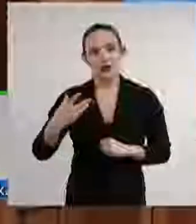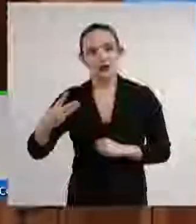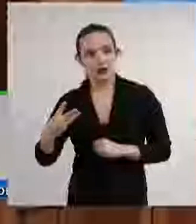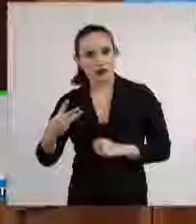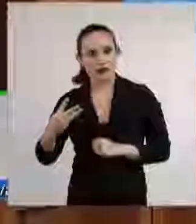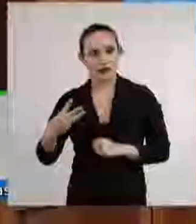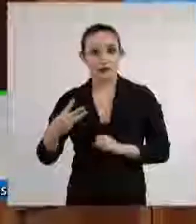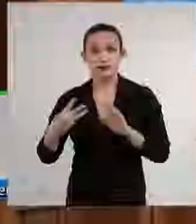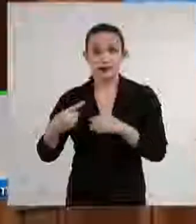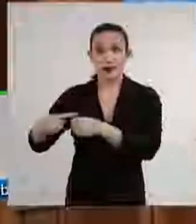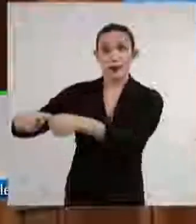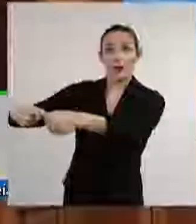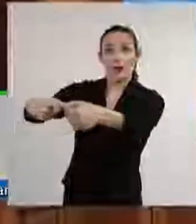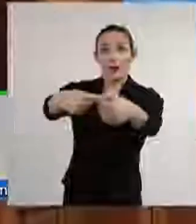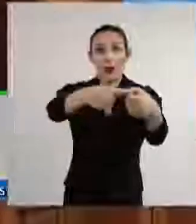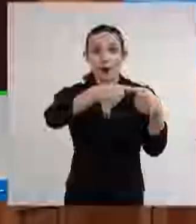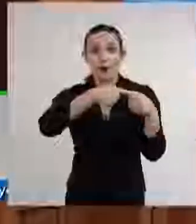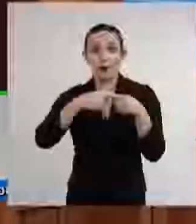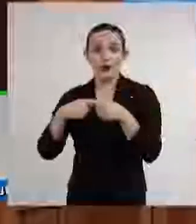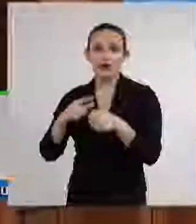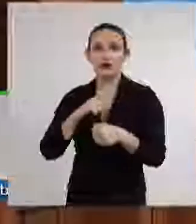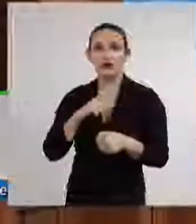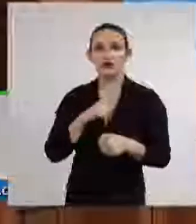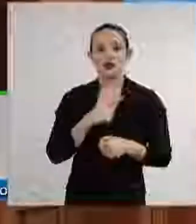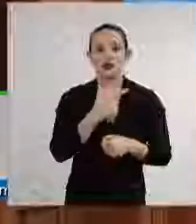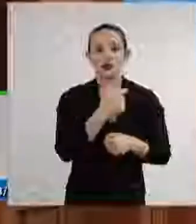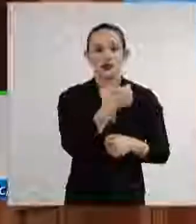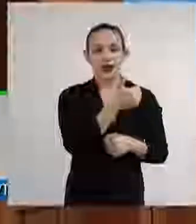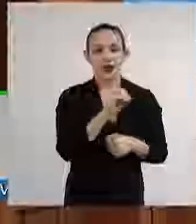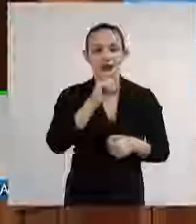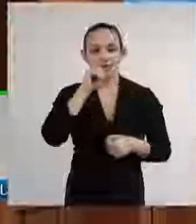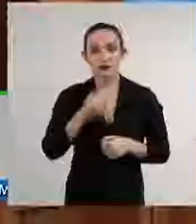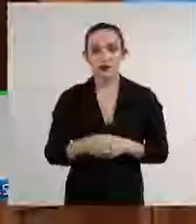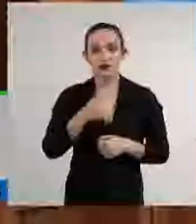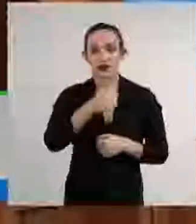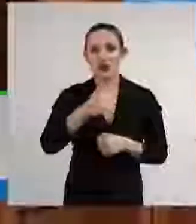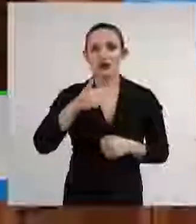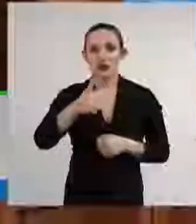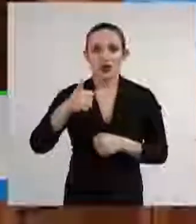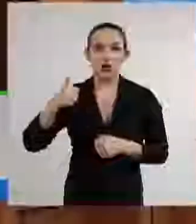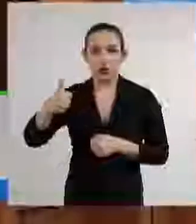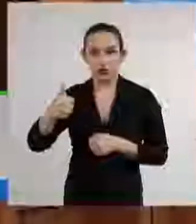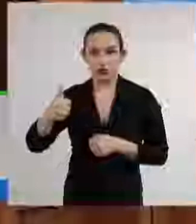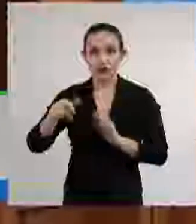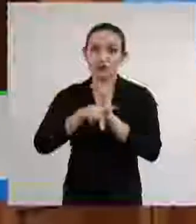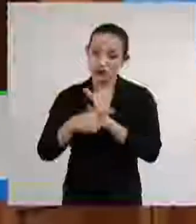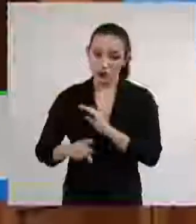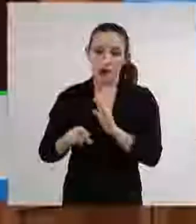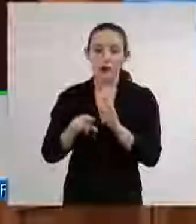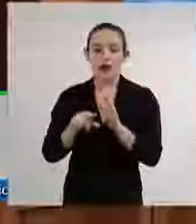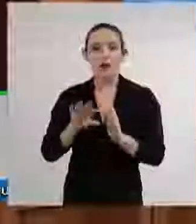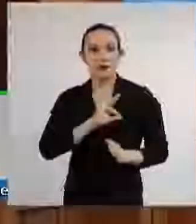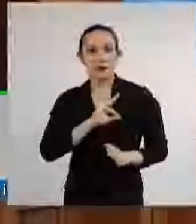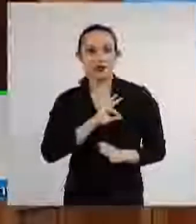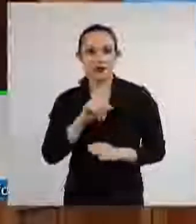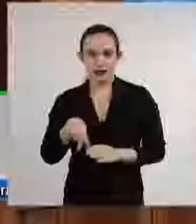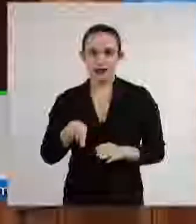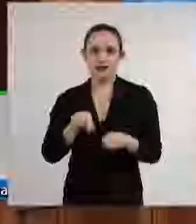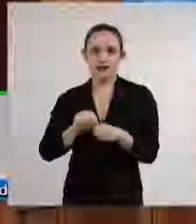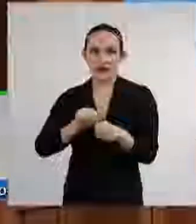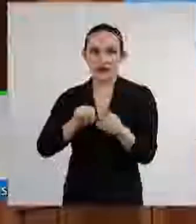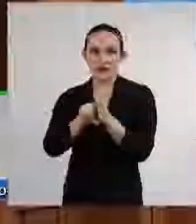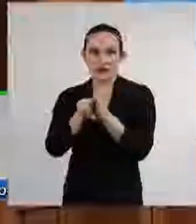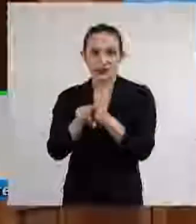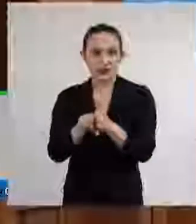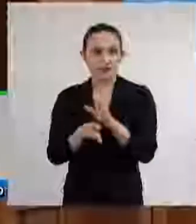5.343 e no interior do estado 10.111, fonte da Polícia Civil de Mato Grosso do Sul. O nosso estado